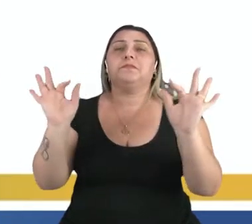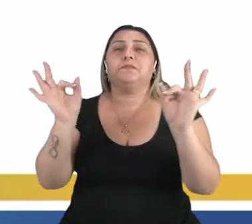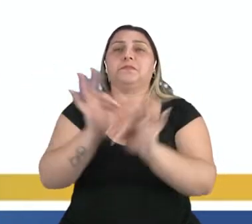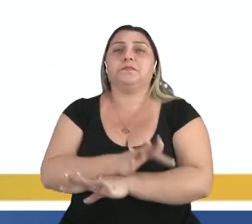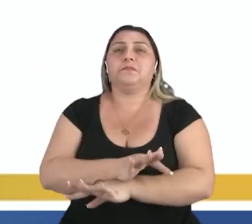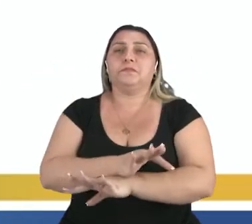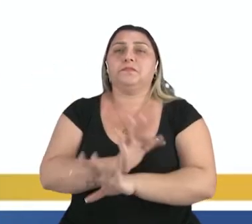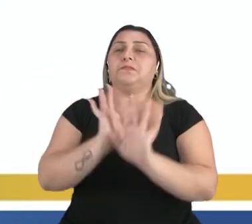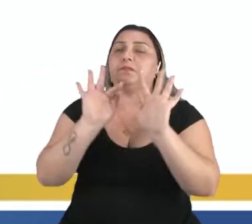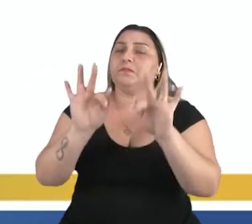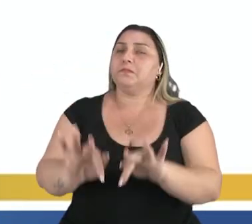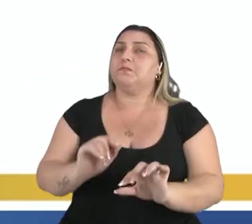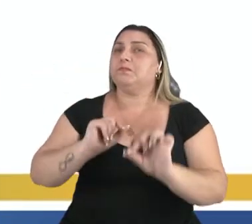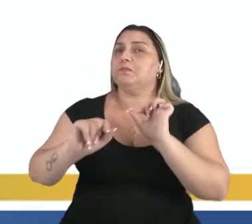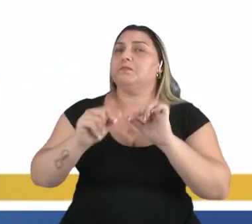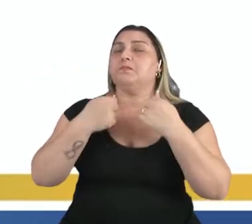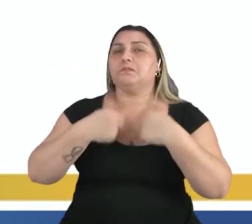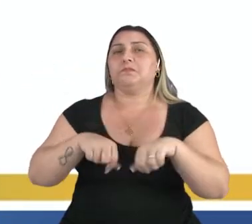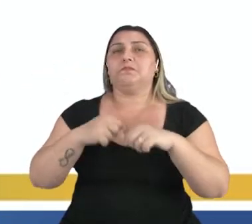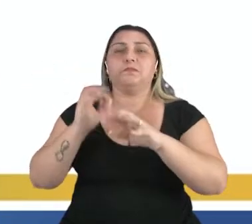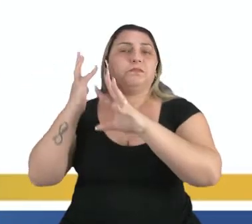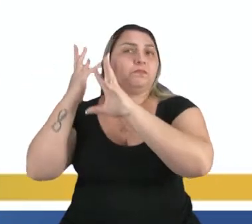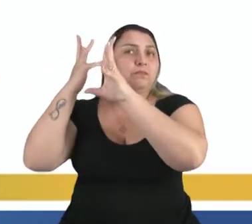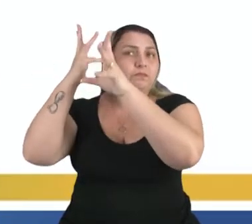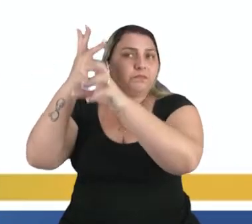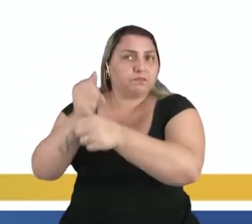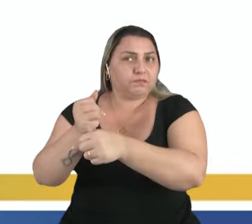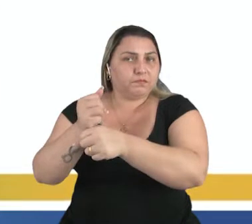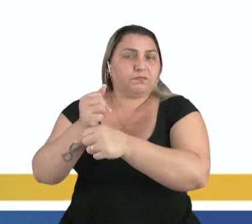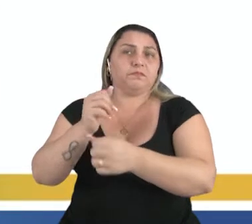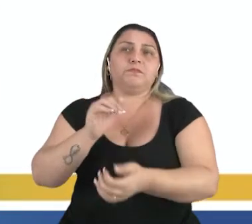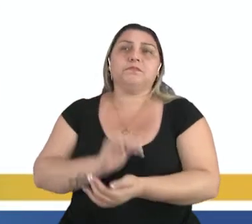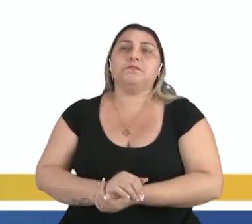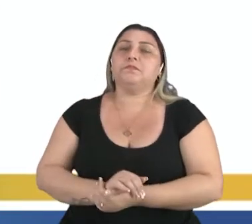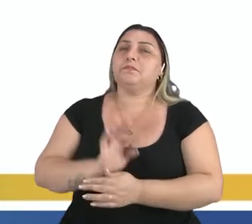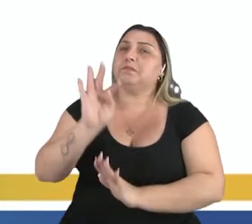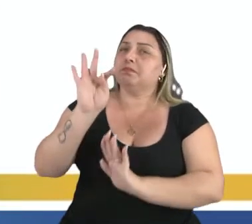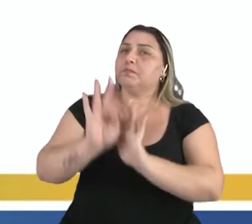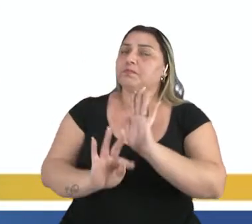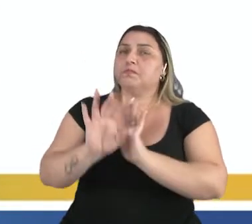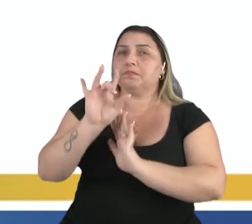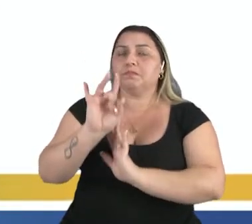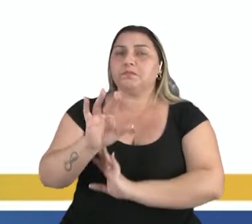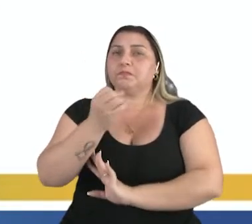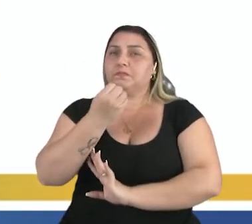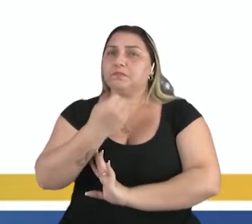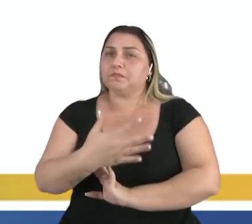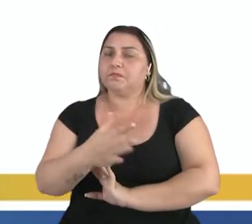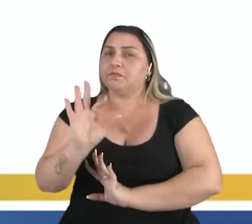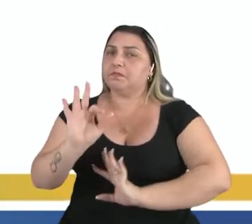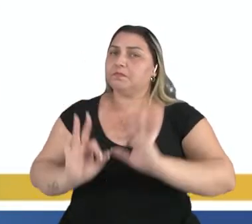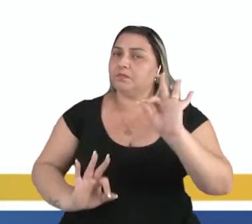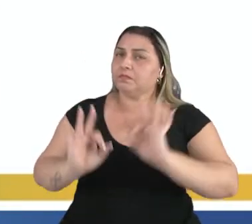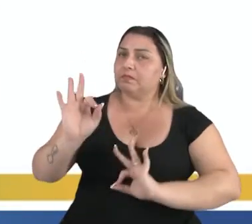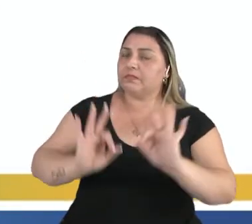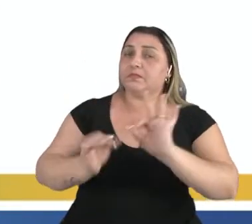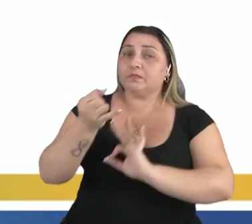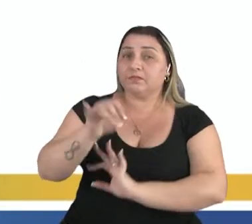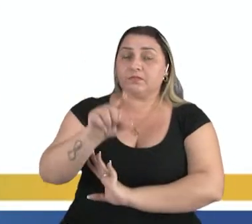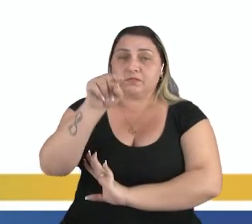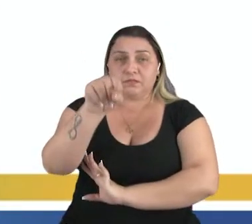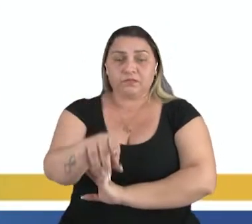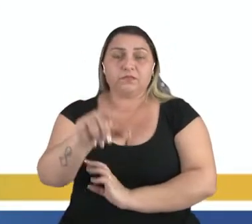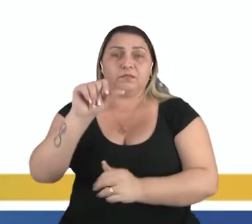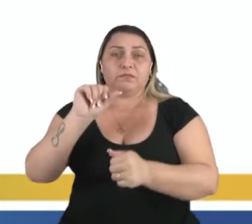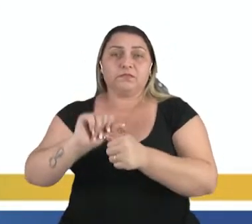conclusão. O que é preciso fazer? Revisão, galera. Um texto, ele só fica bem construído se